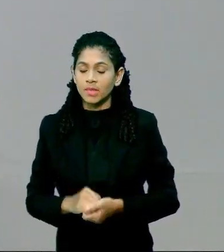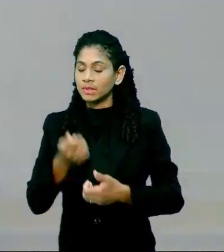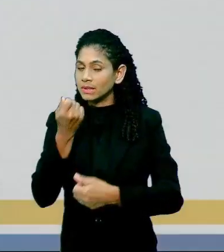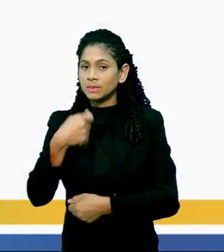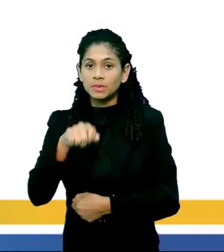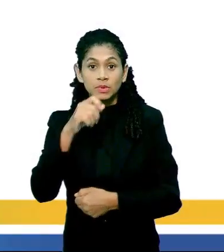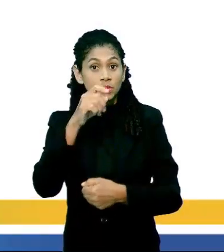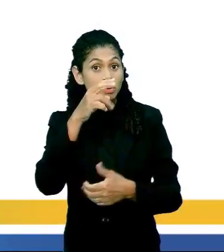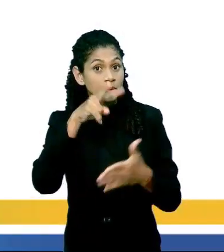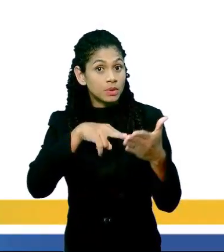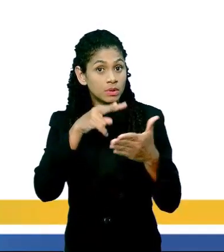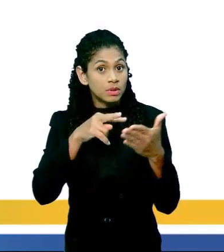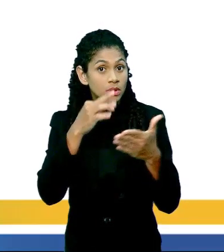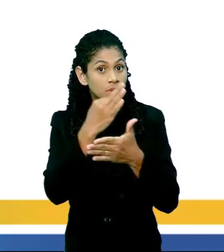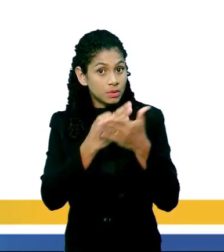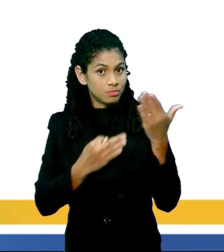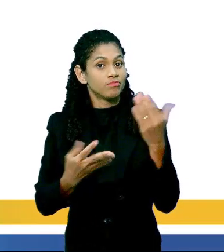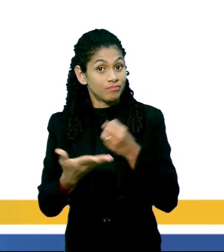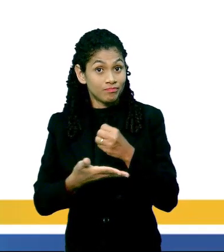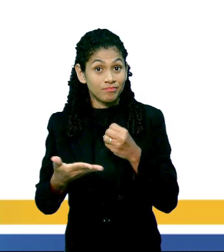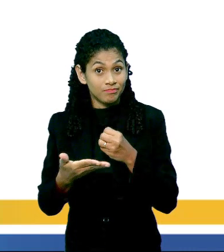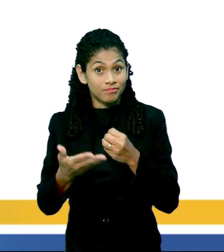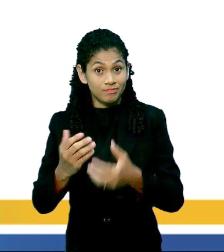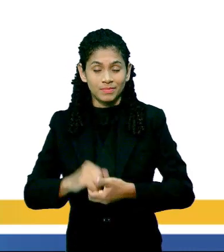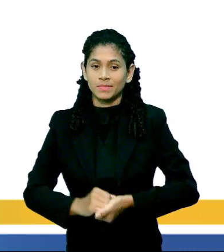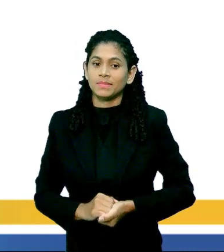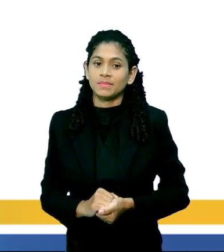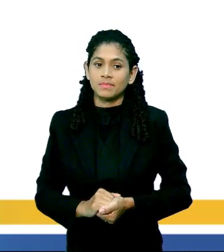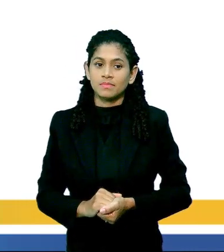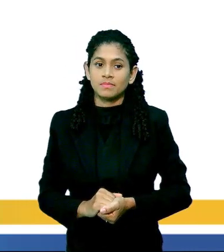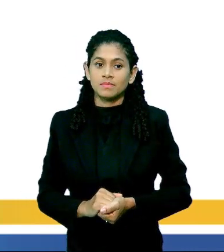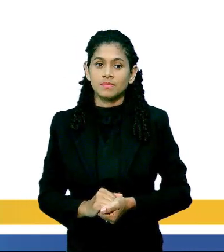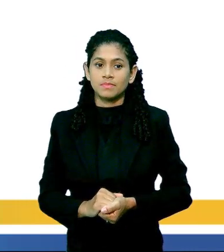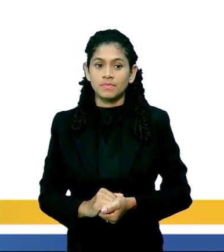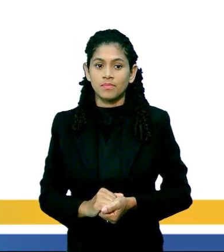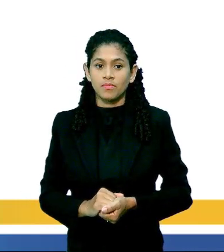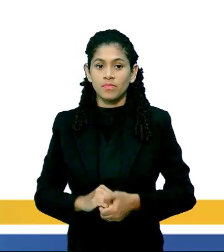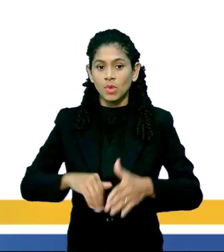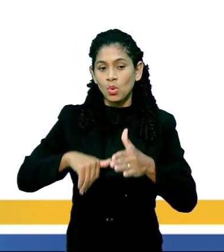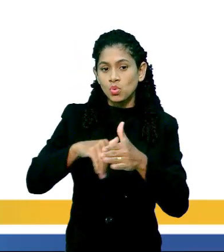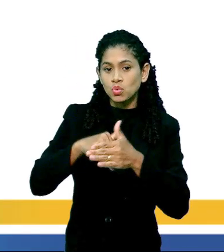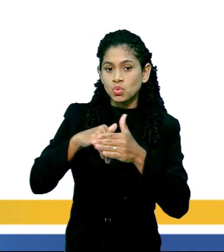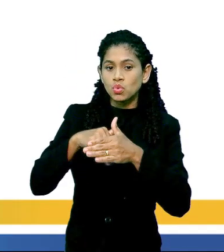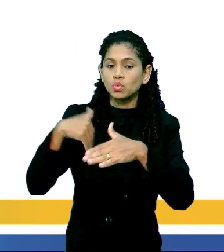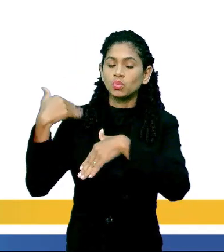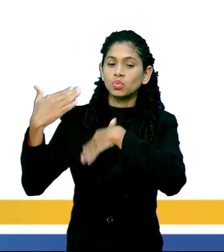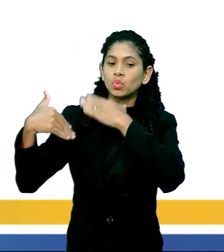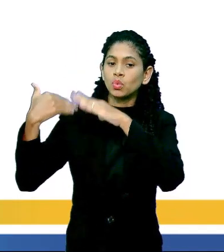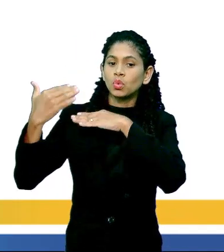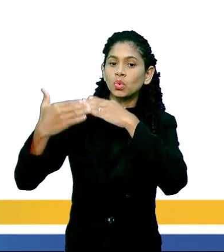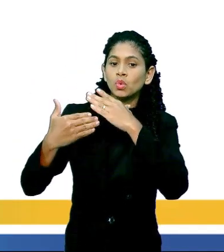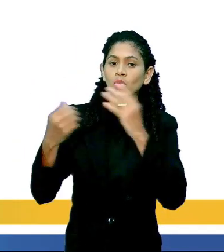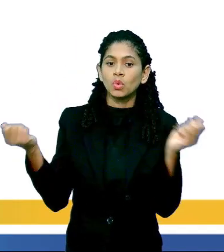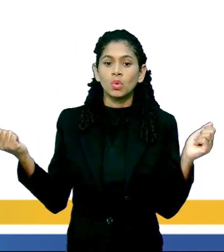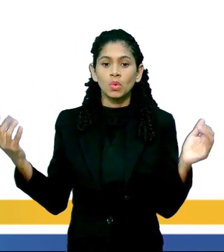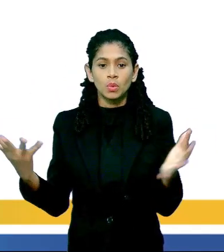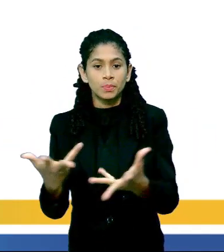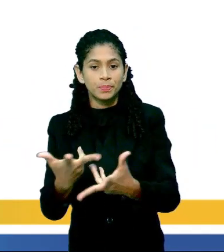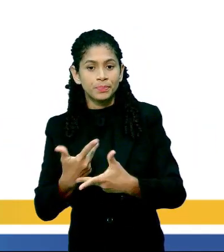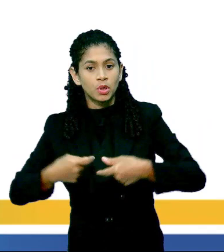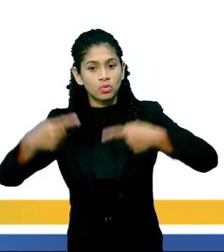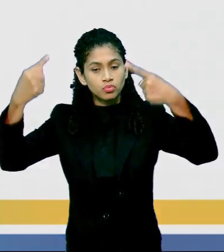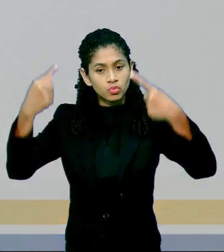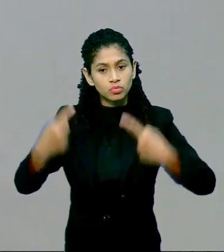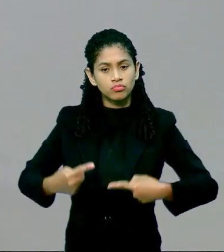texto base. Vamos ver as outras alternativas, ver se vai dar o match? O jogo desenvolve habilidades competitivas centradas na busca